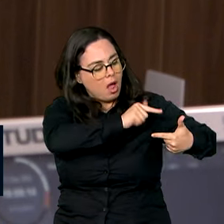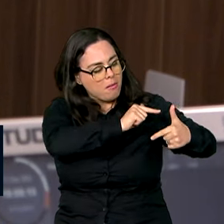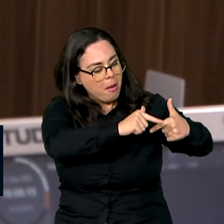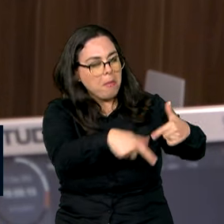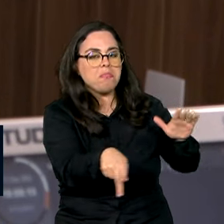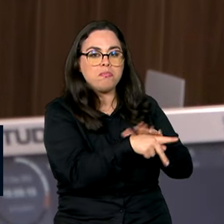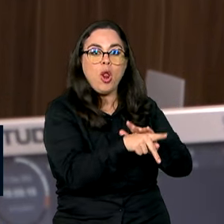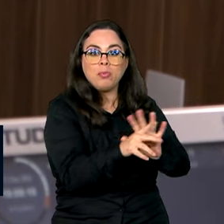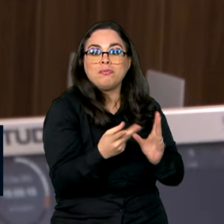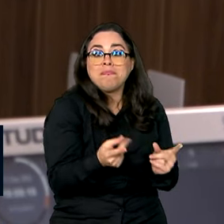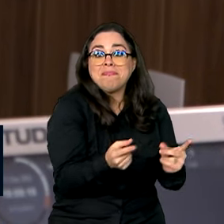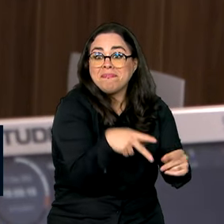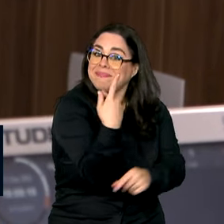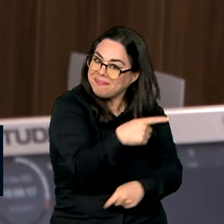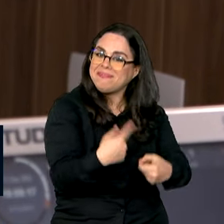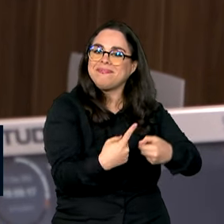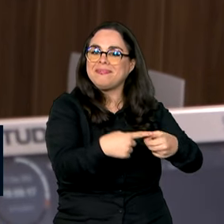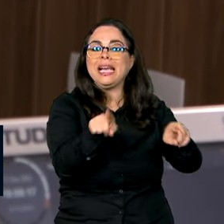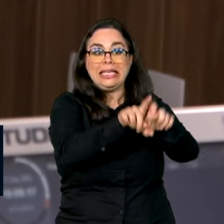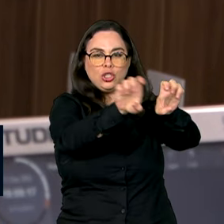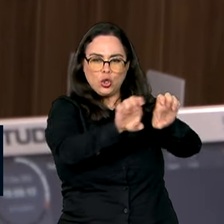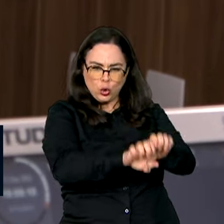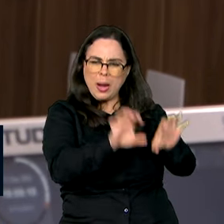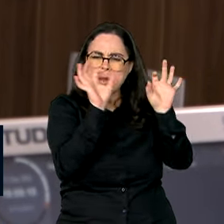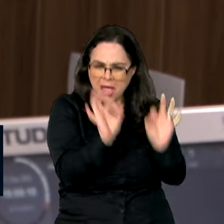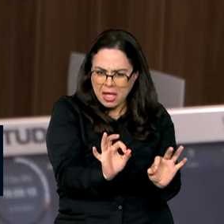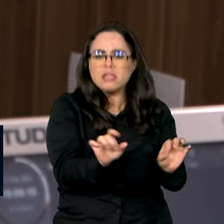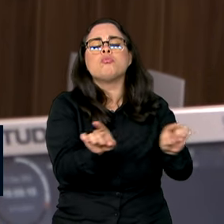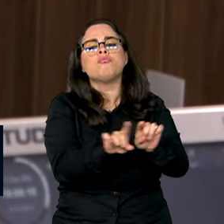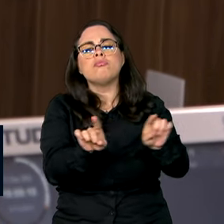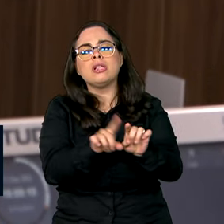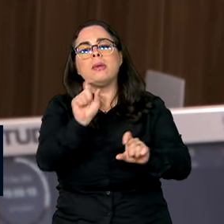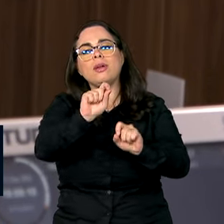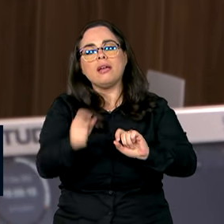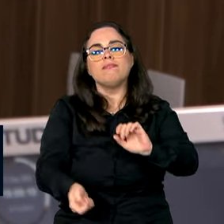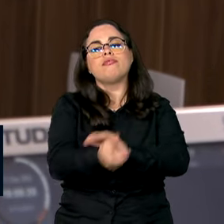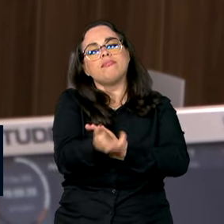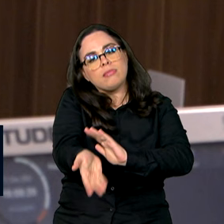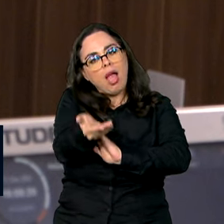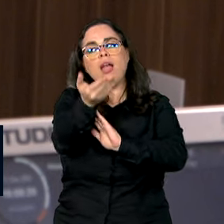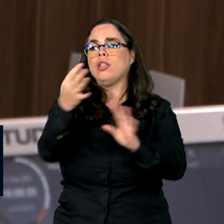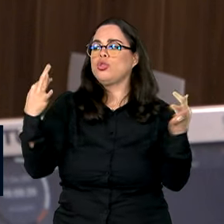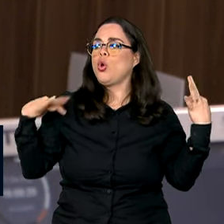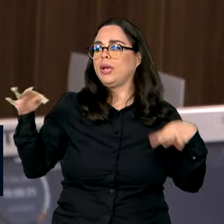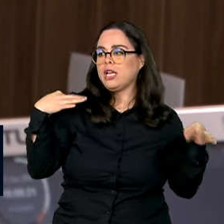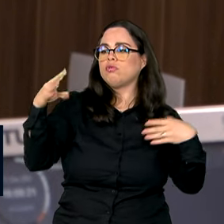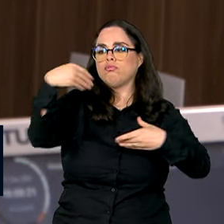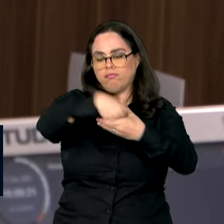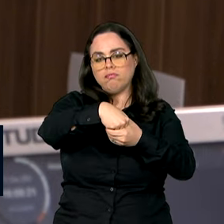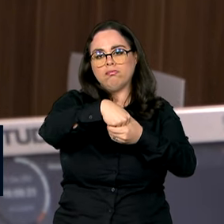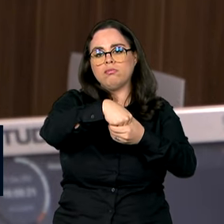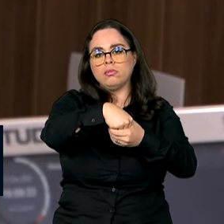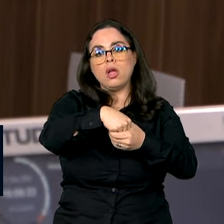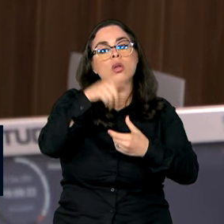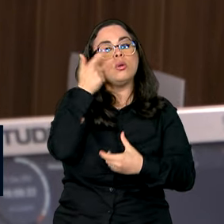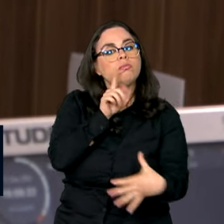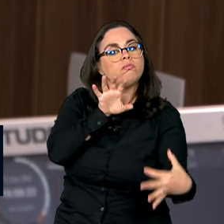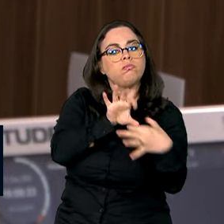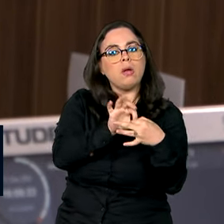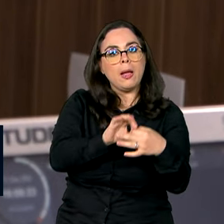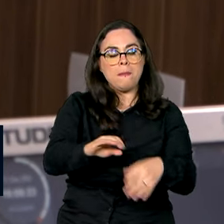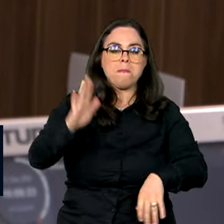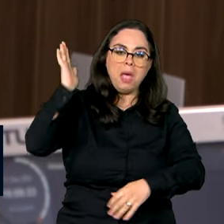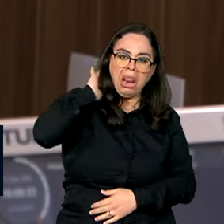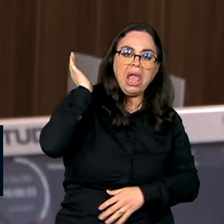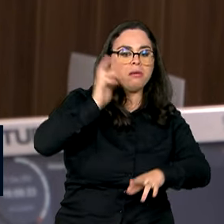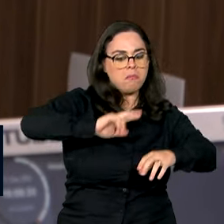cidade, tanto do ponto de vista da estrutura mesmo da cidade, quanto de alavancagem do turismo, não só para Belém, mas